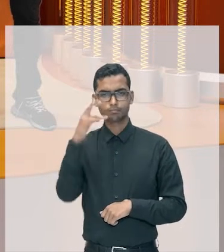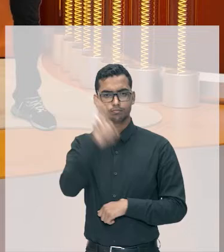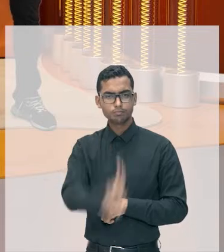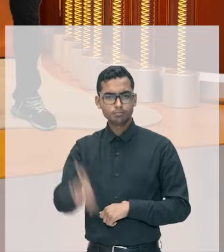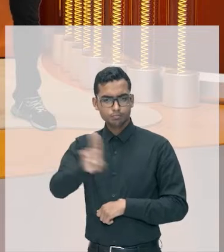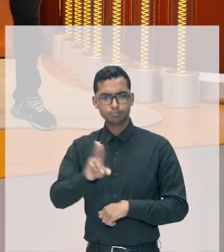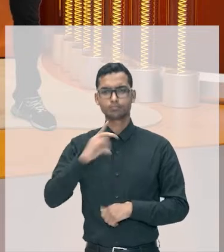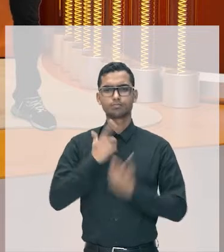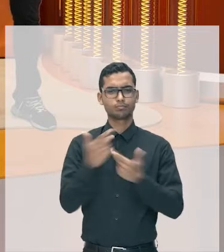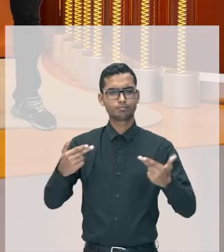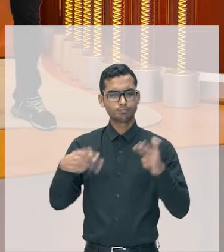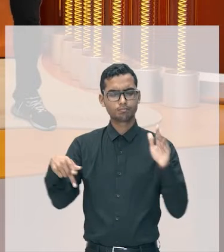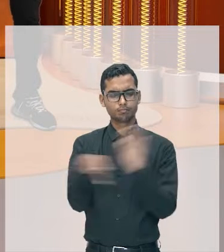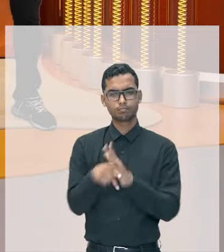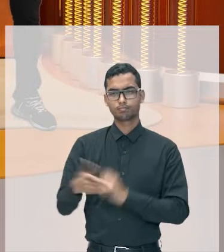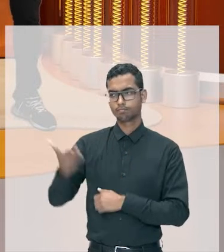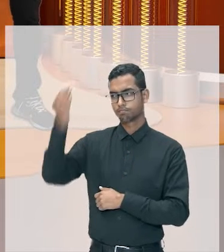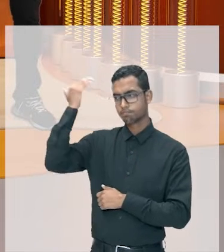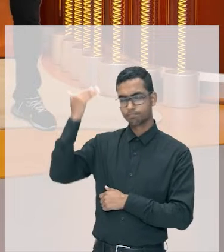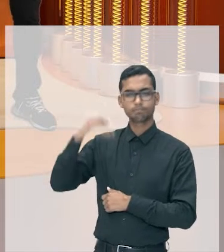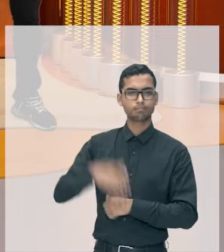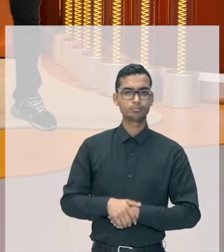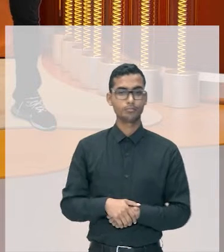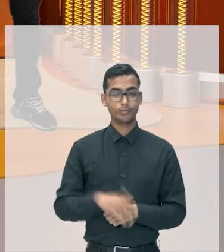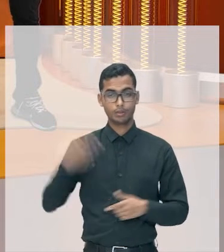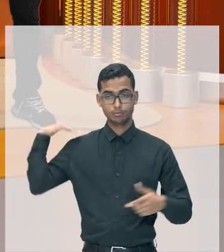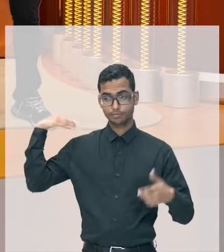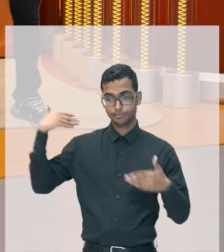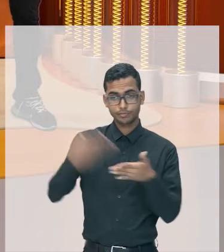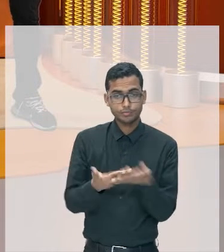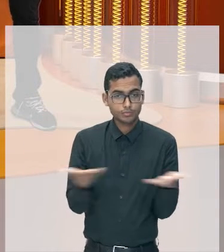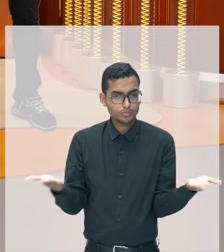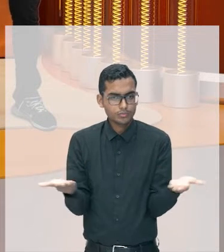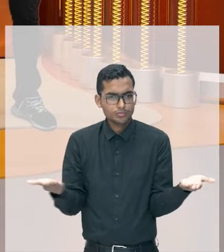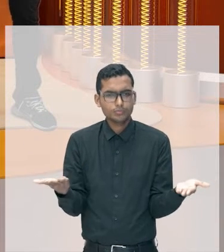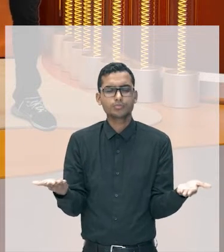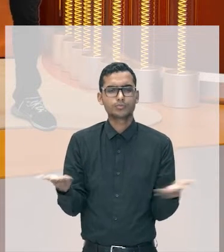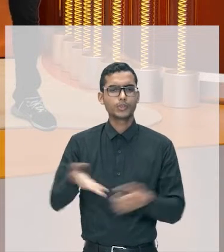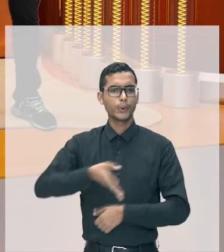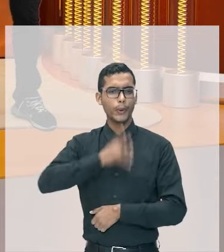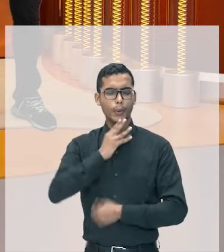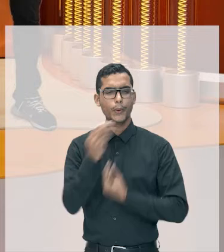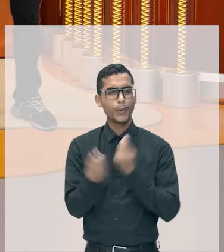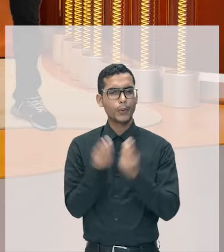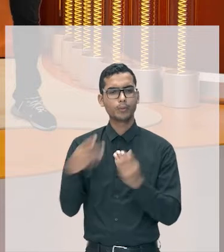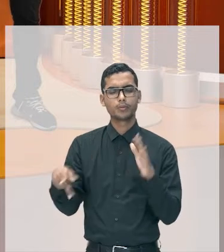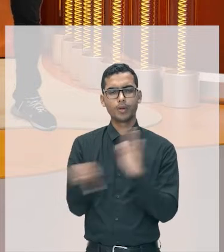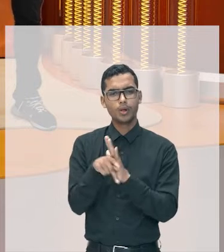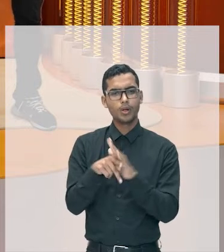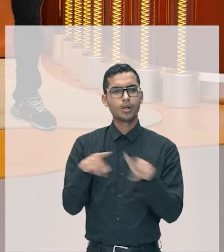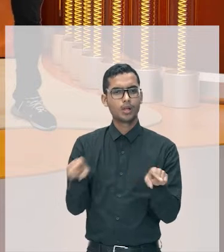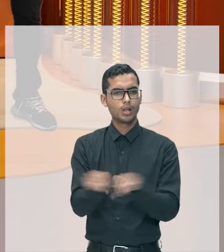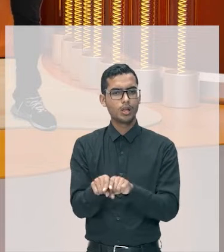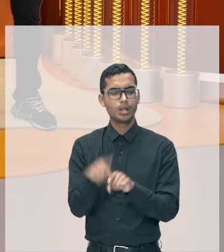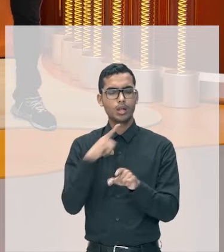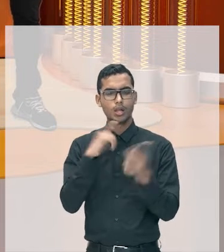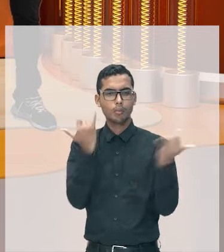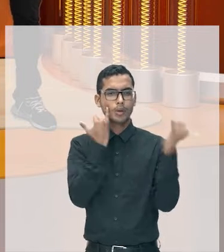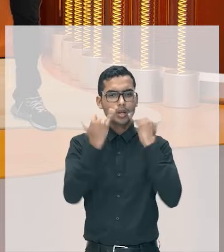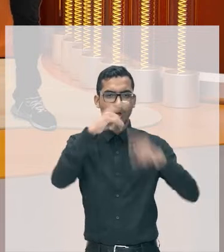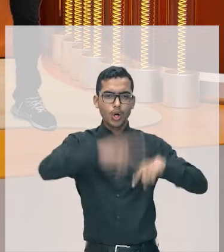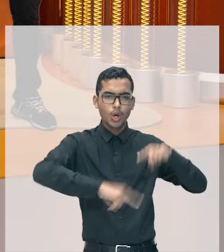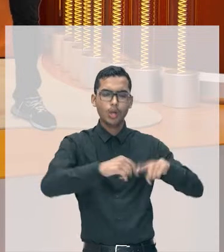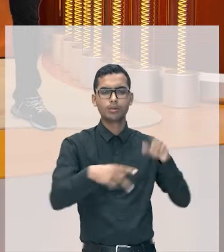pistas antigas que ficaram até hoje chamadas de fontes históricas ou documentos históricos. E essas